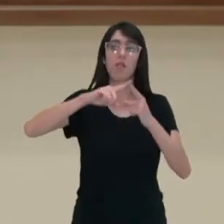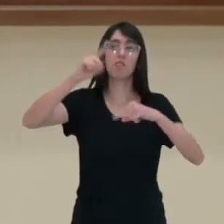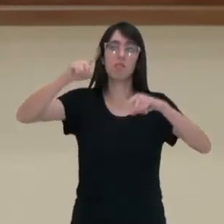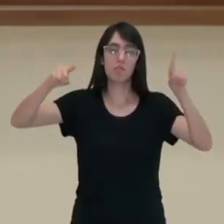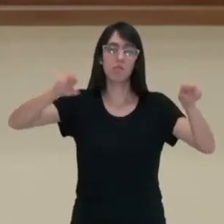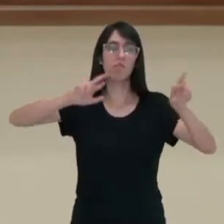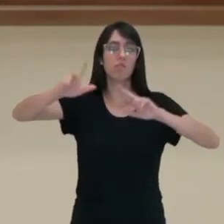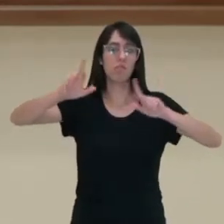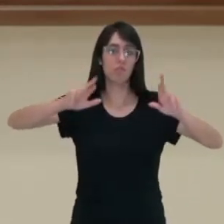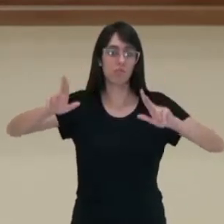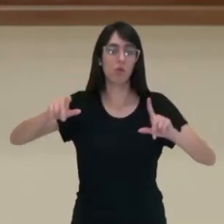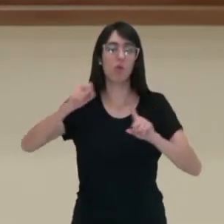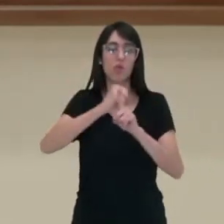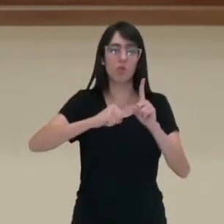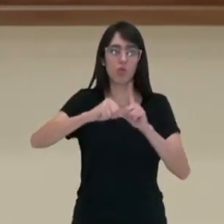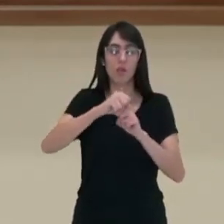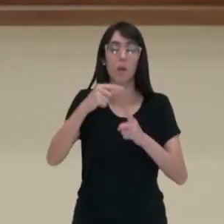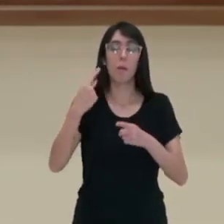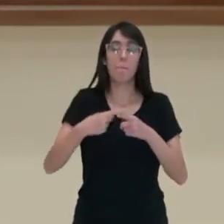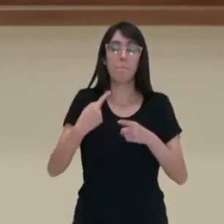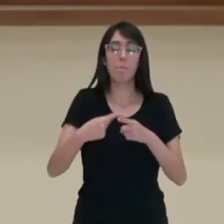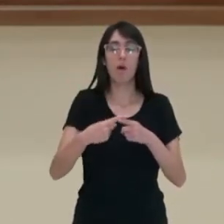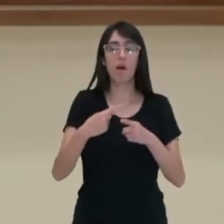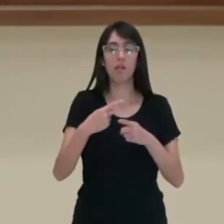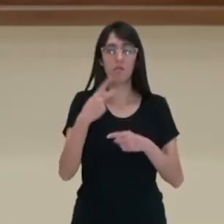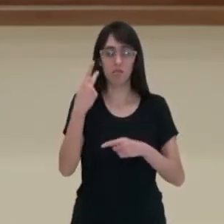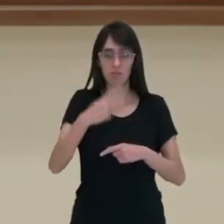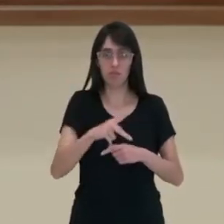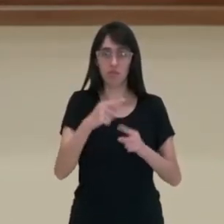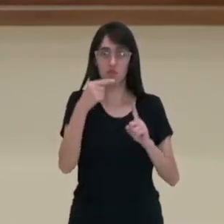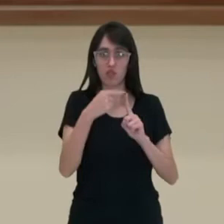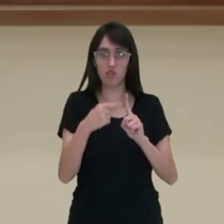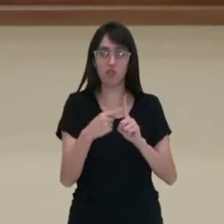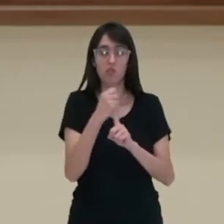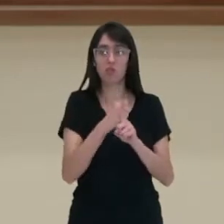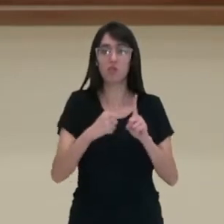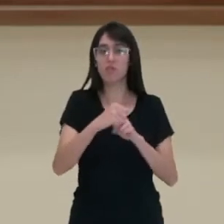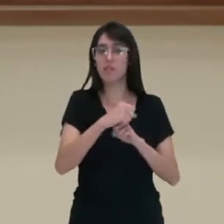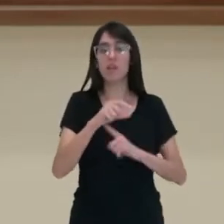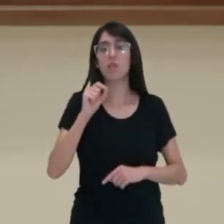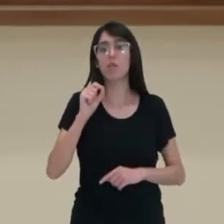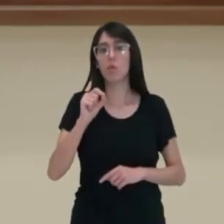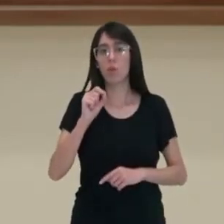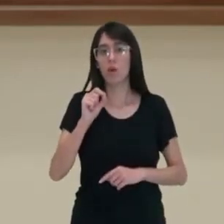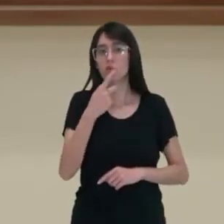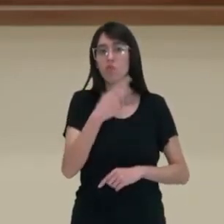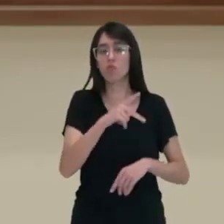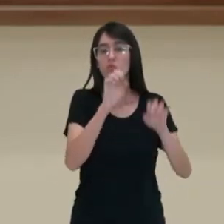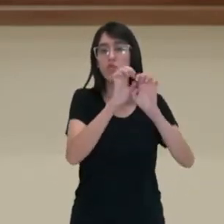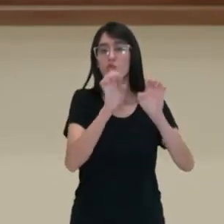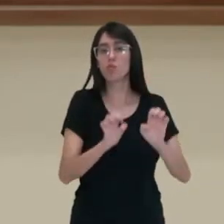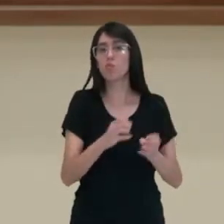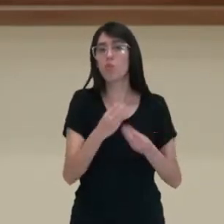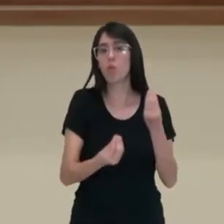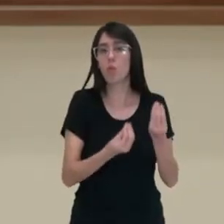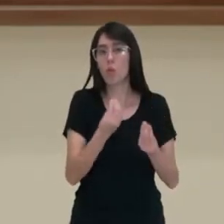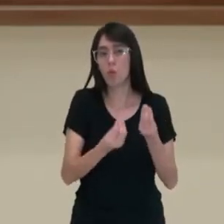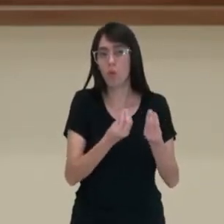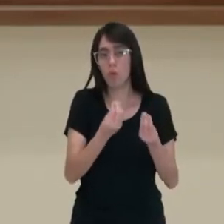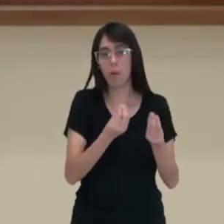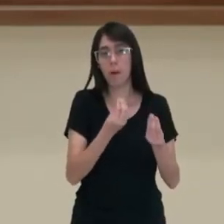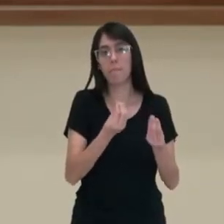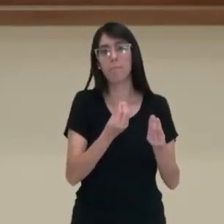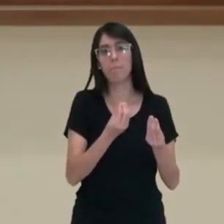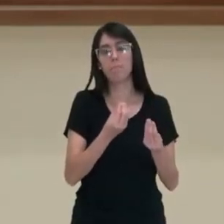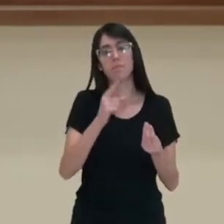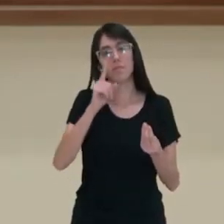sociais porque a estruturação desse tipo de sociedade, ela está toda relacionada